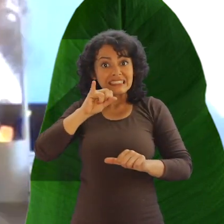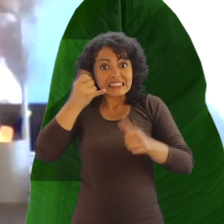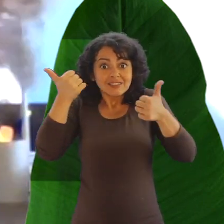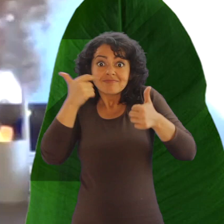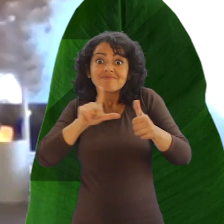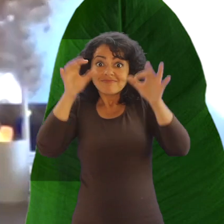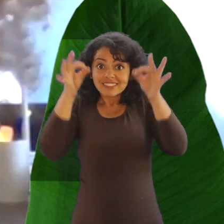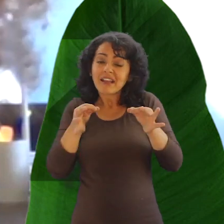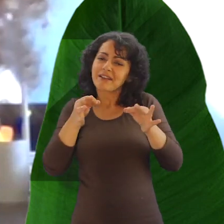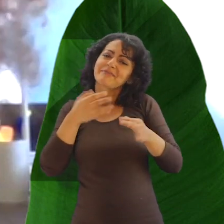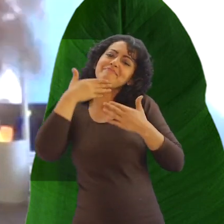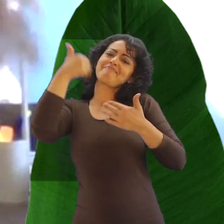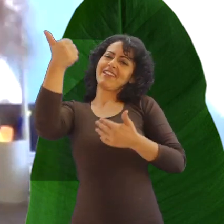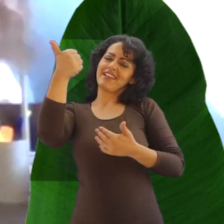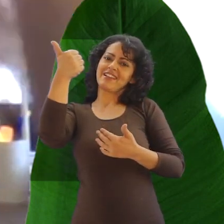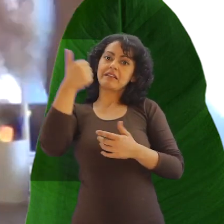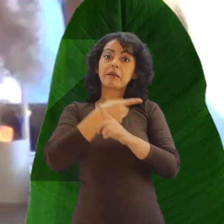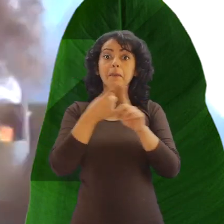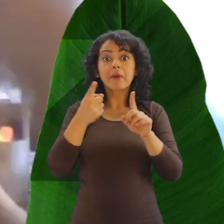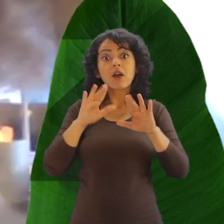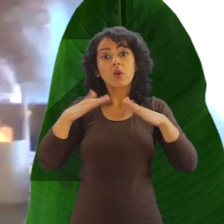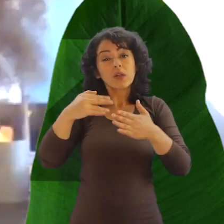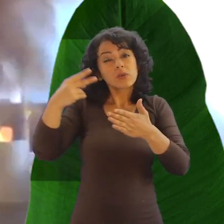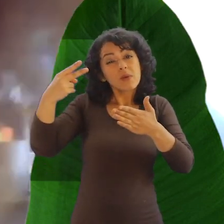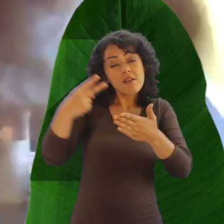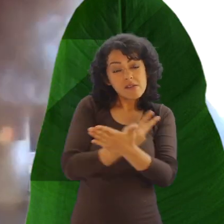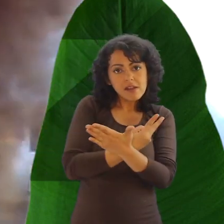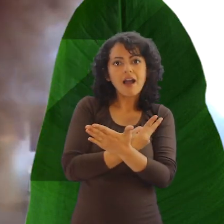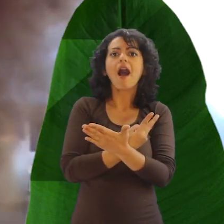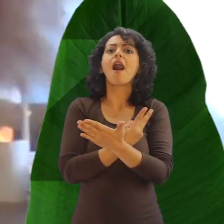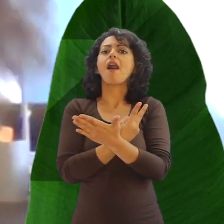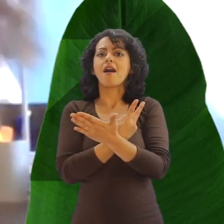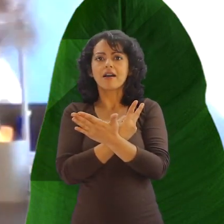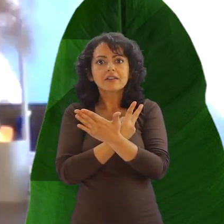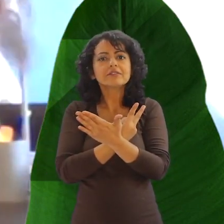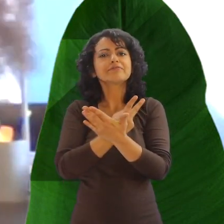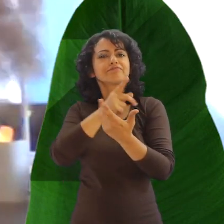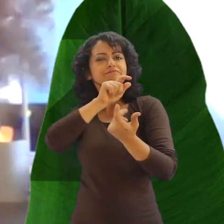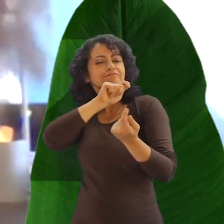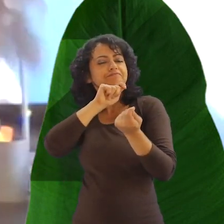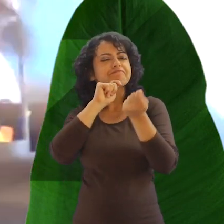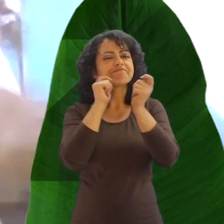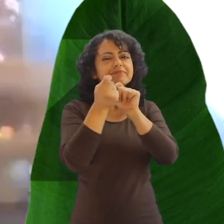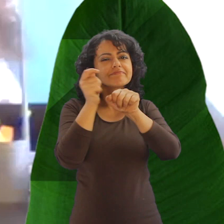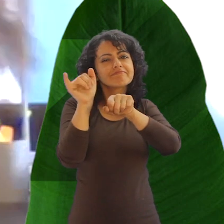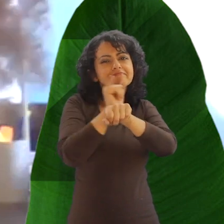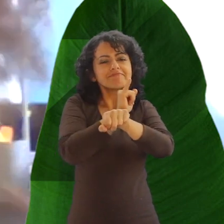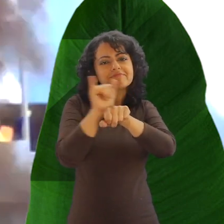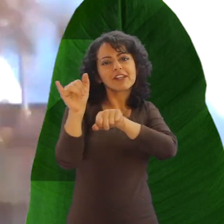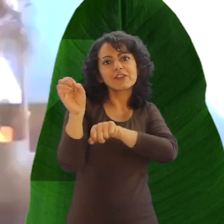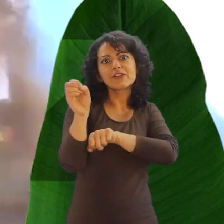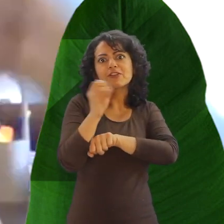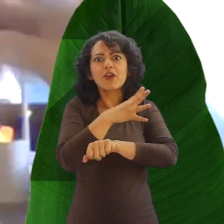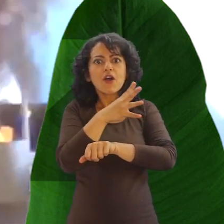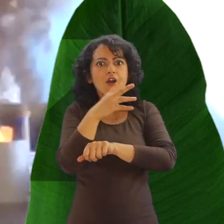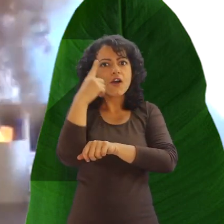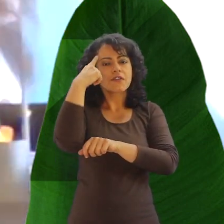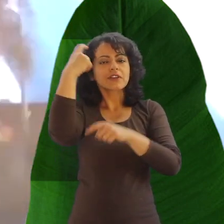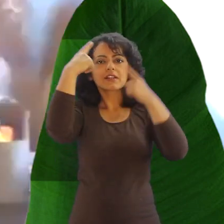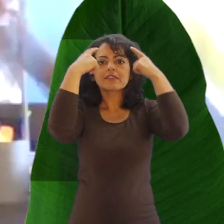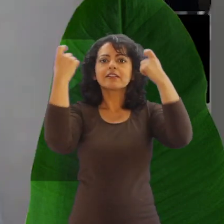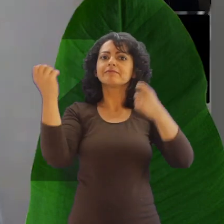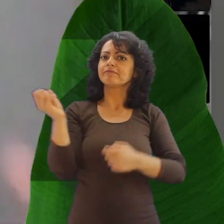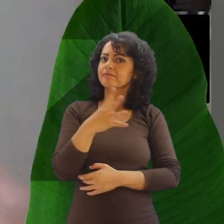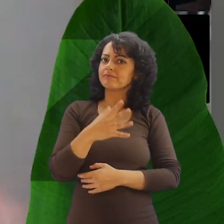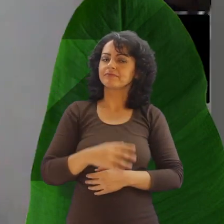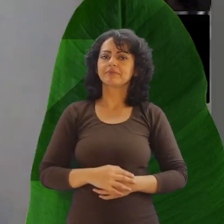lucro. Mas vai ser no erro, no que deu errado, que você vai montar uma outra estratégia, um outro terreno, de onde você vai saltar de novo para ver se